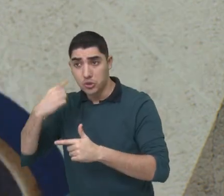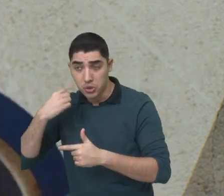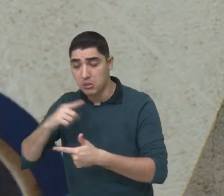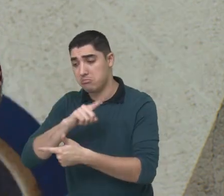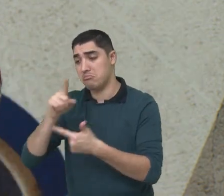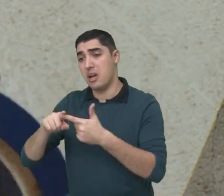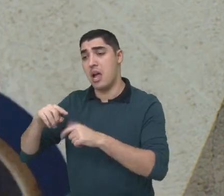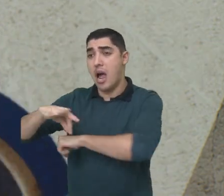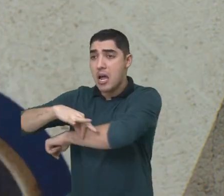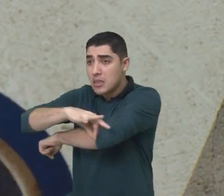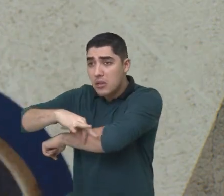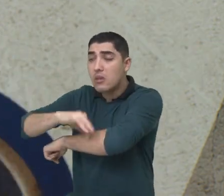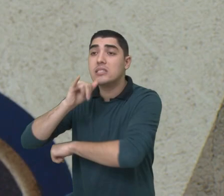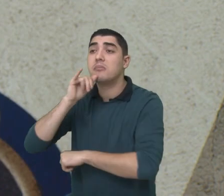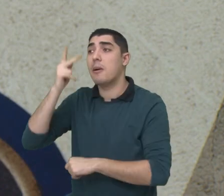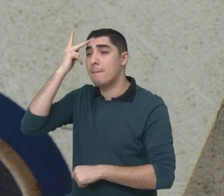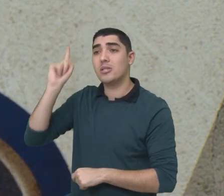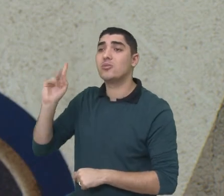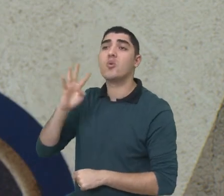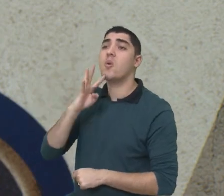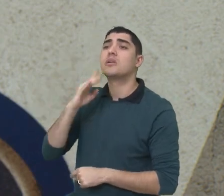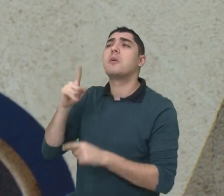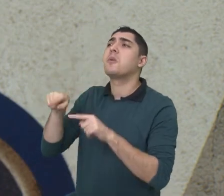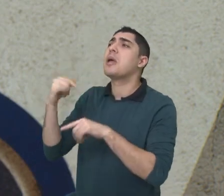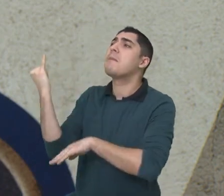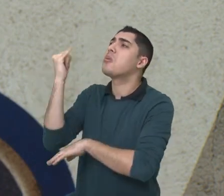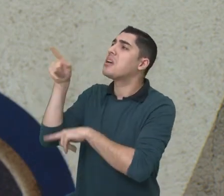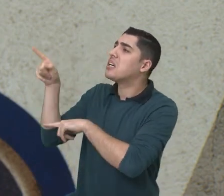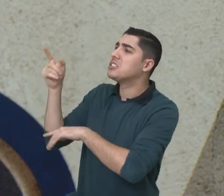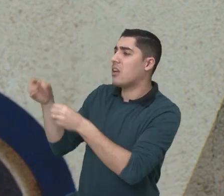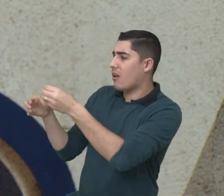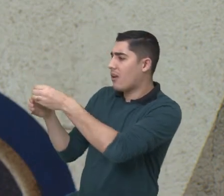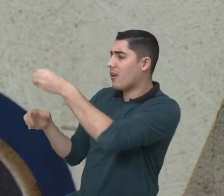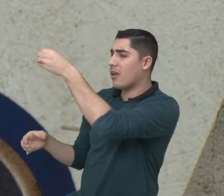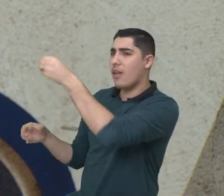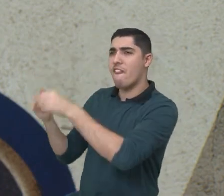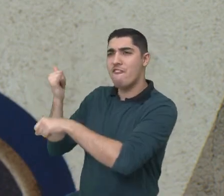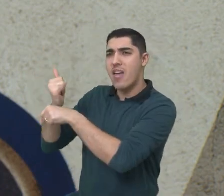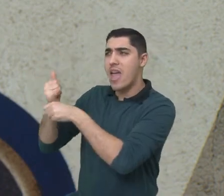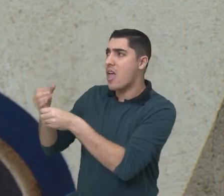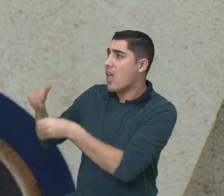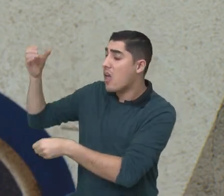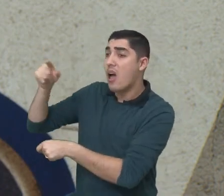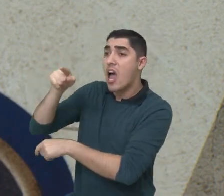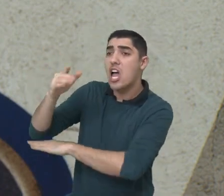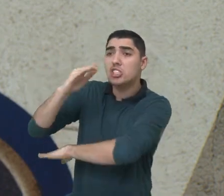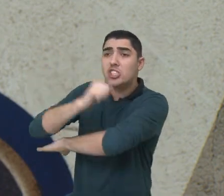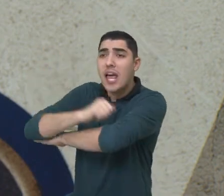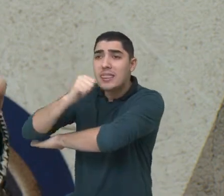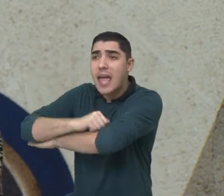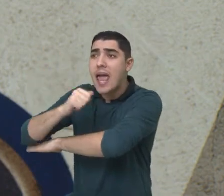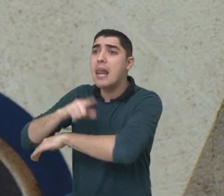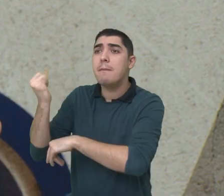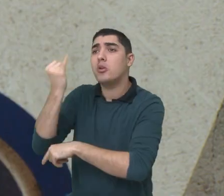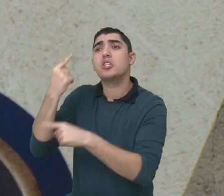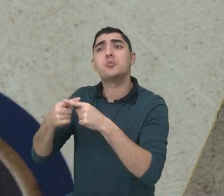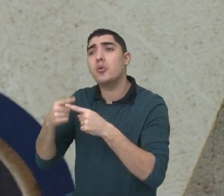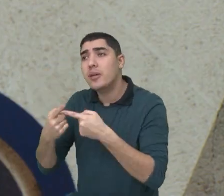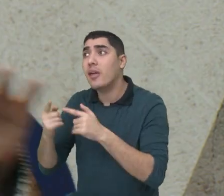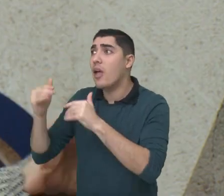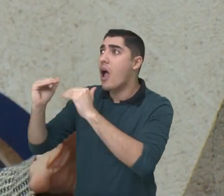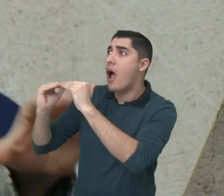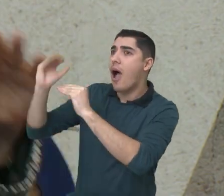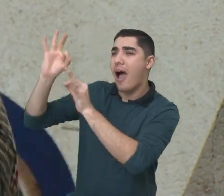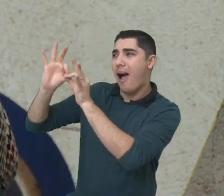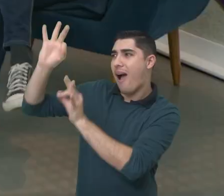é a necessidade do pé direito, da janela, a altura da janela. Então, tudo isso é dado uma